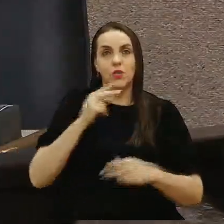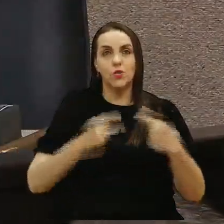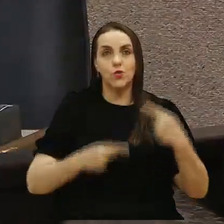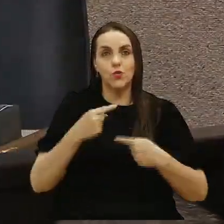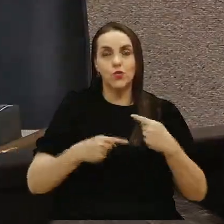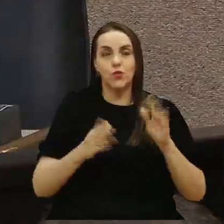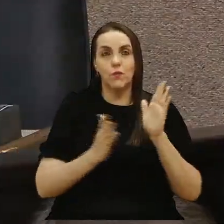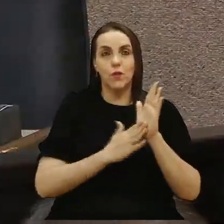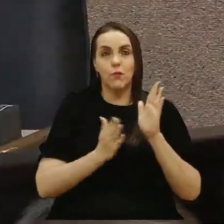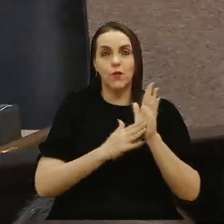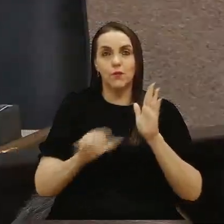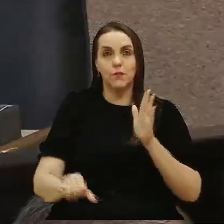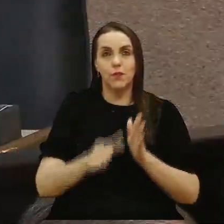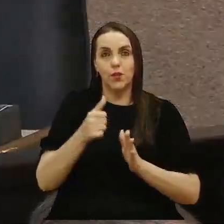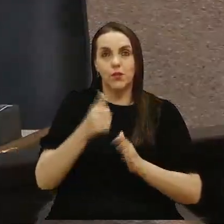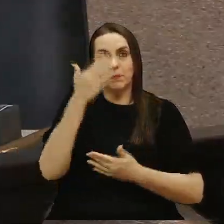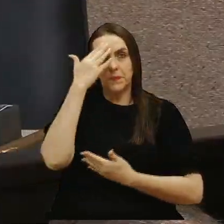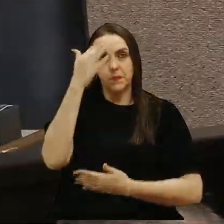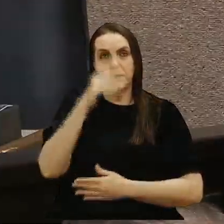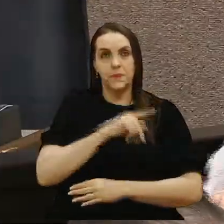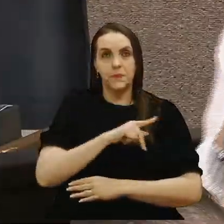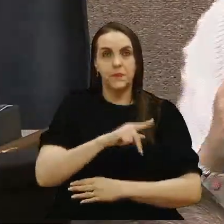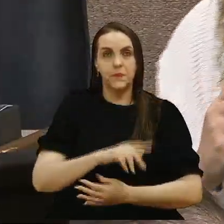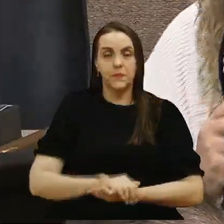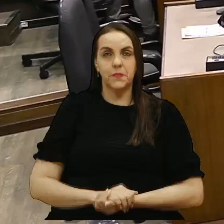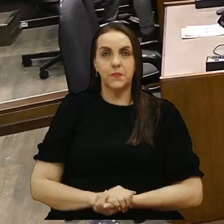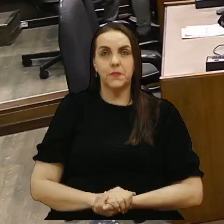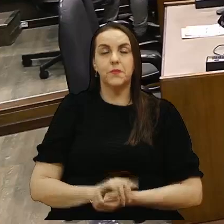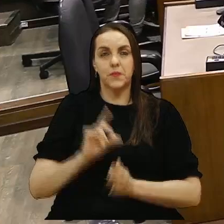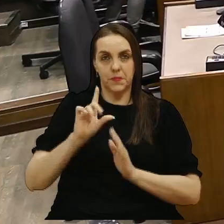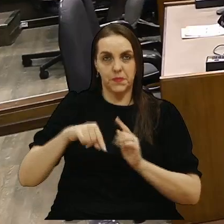propor melhorias. Obrigada, senhora presidente, e